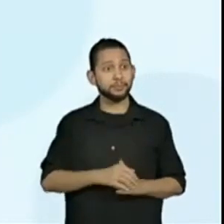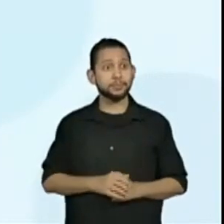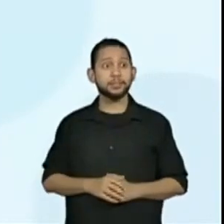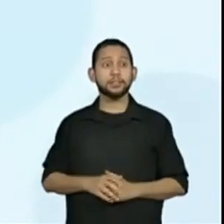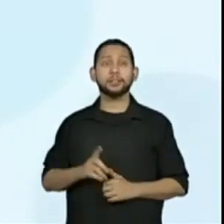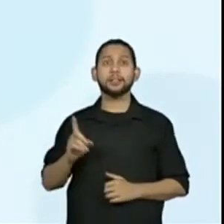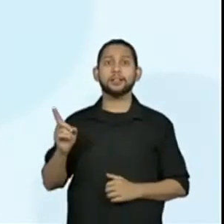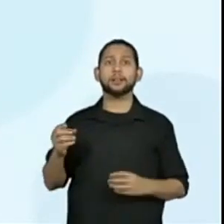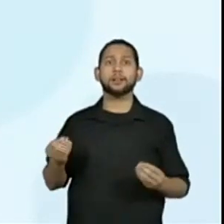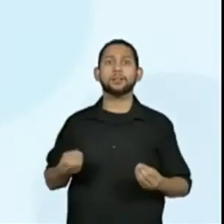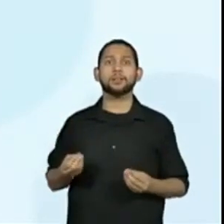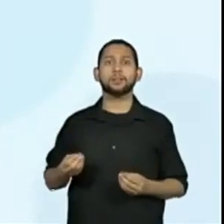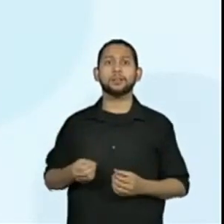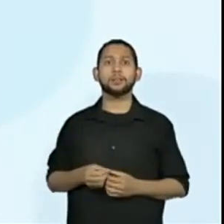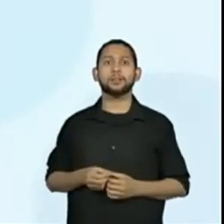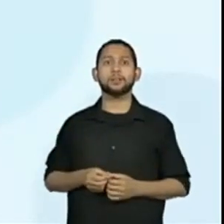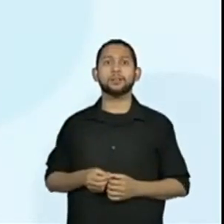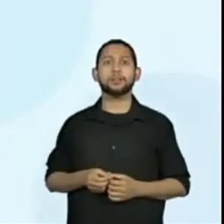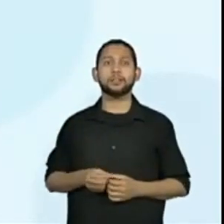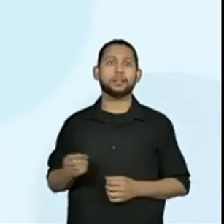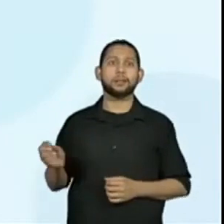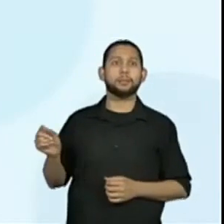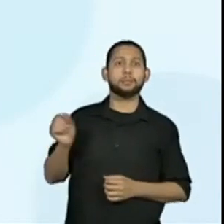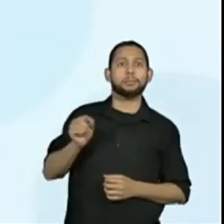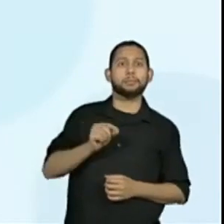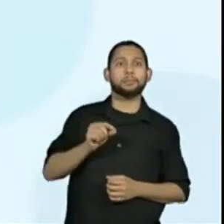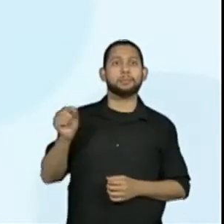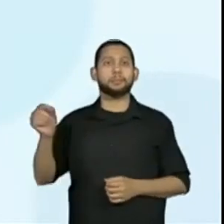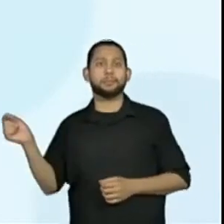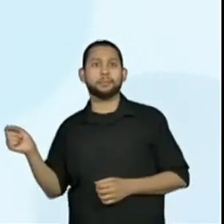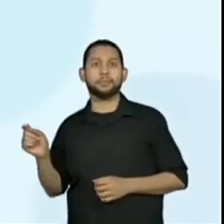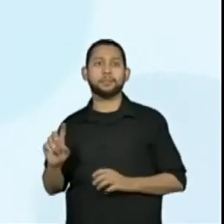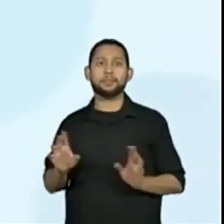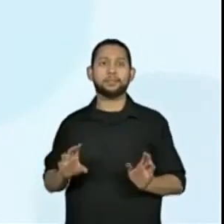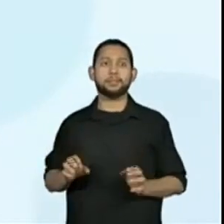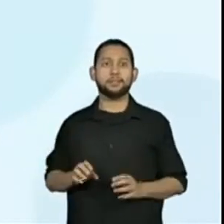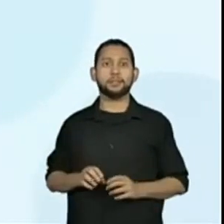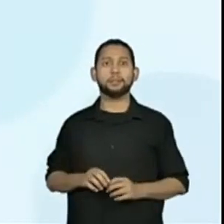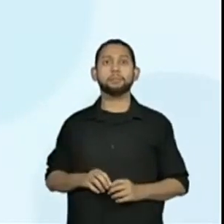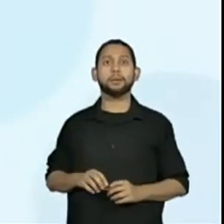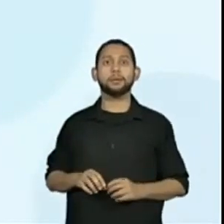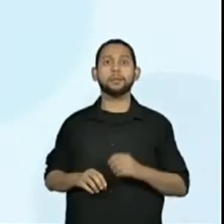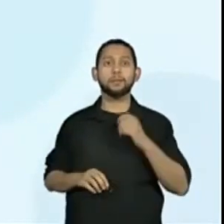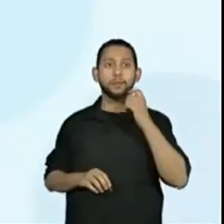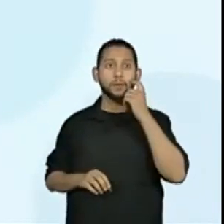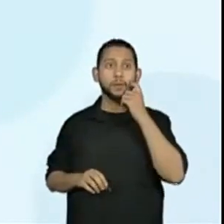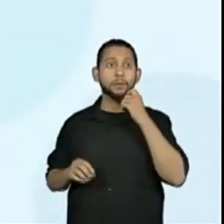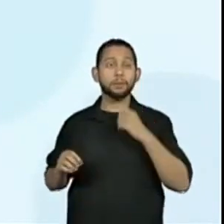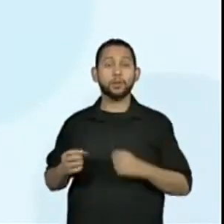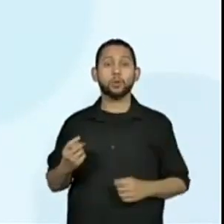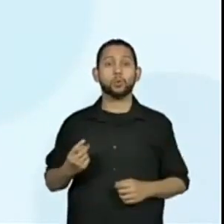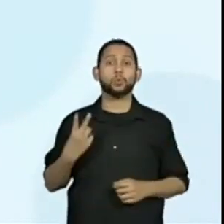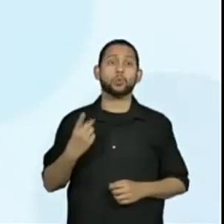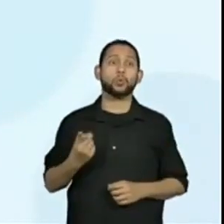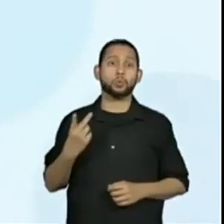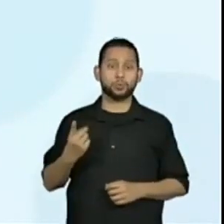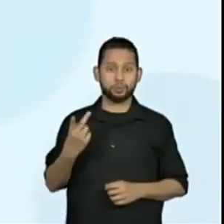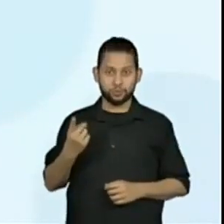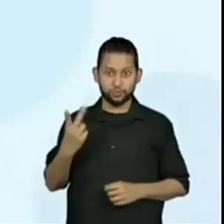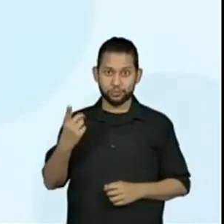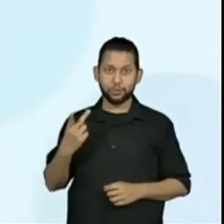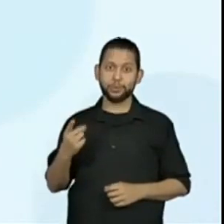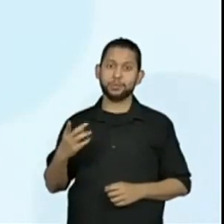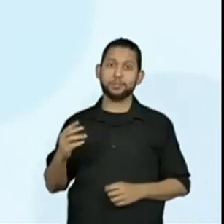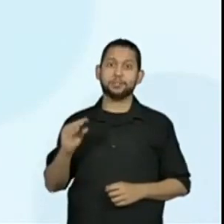Estou... Eu tô querendo ir para trás, estava querendo ir para casa 8, hein? É não, energia, é para frente, é para frente. Vou aqui para